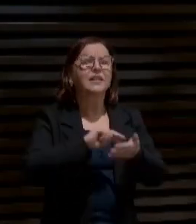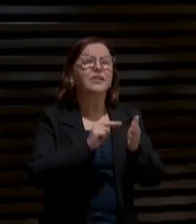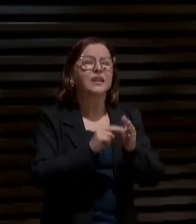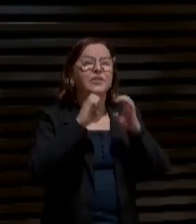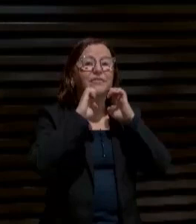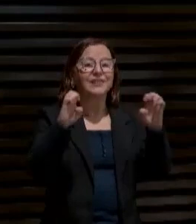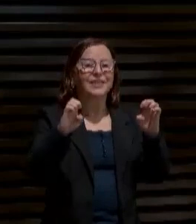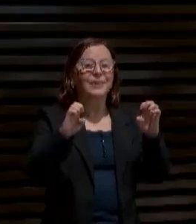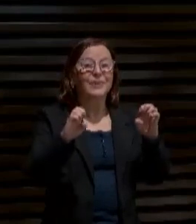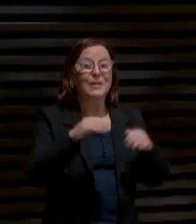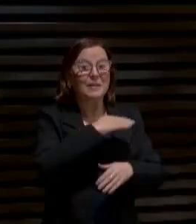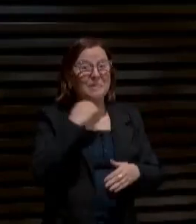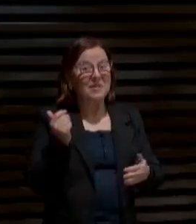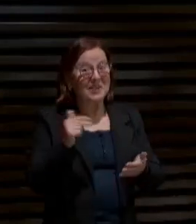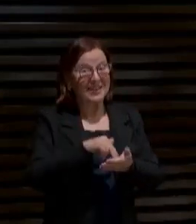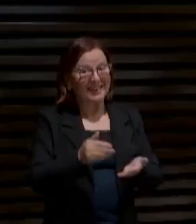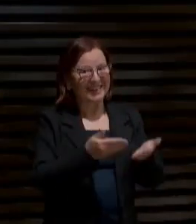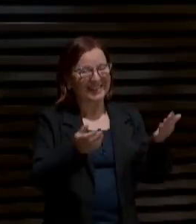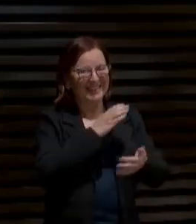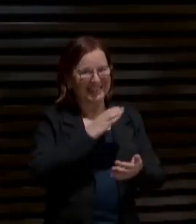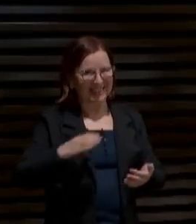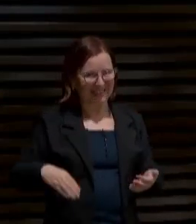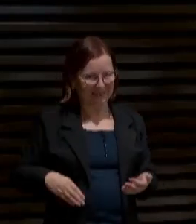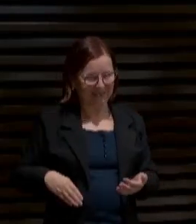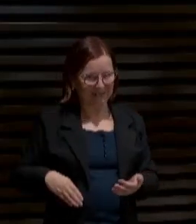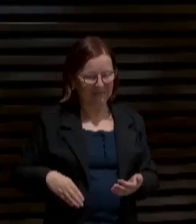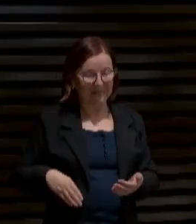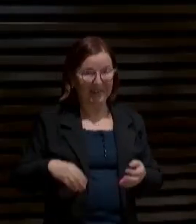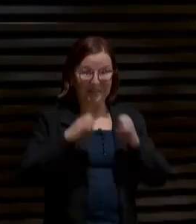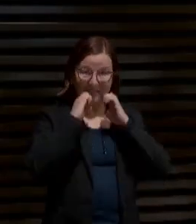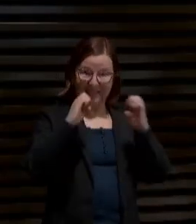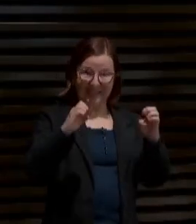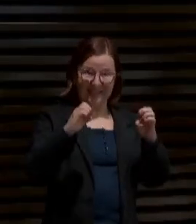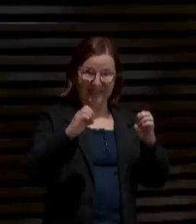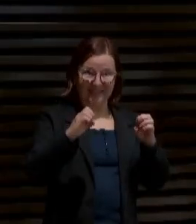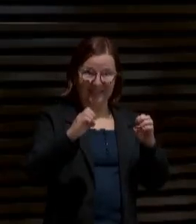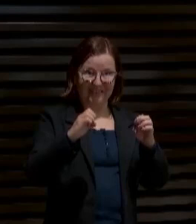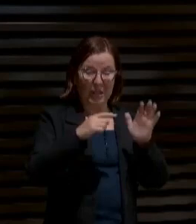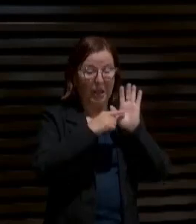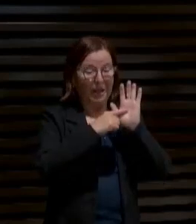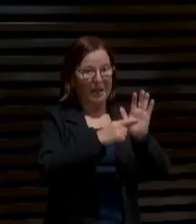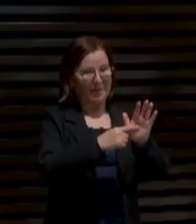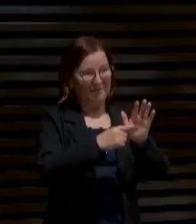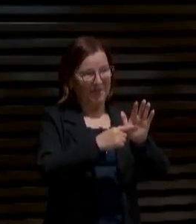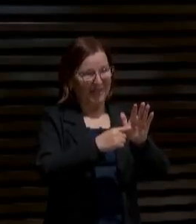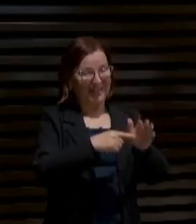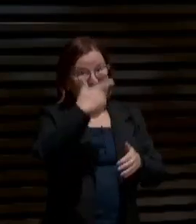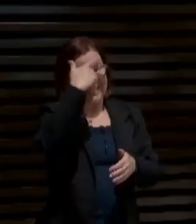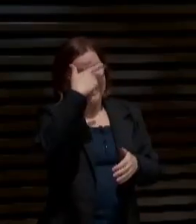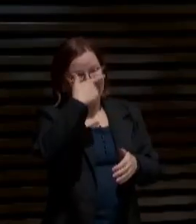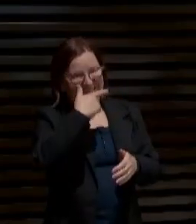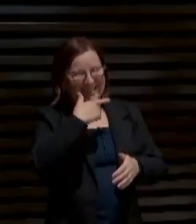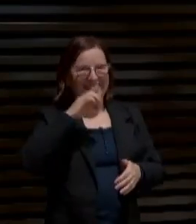Cristo o evangelho tem múltiplas implicações revela o caráter de Deus amor